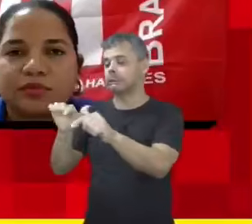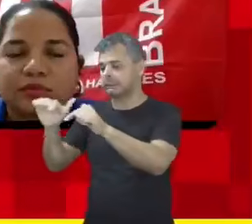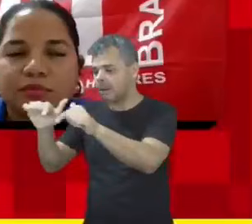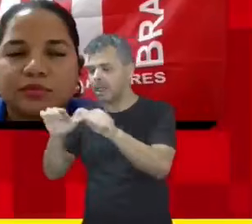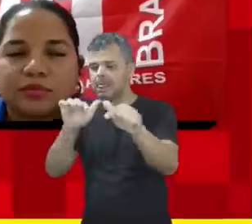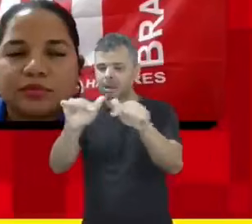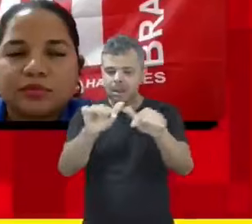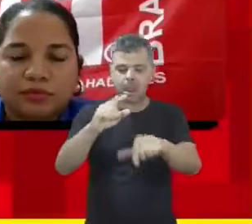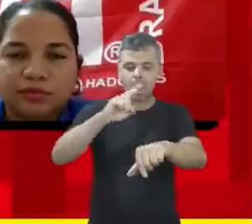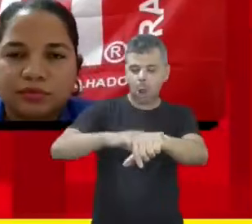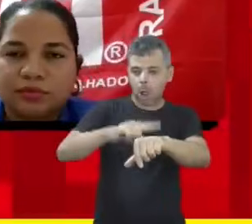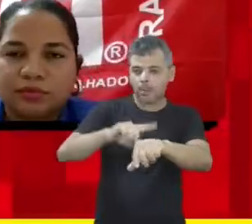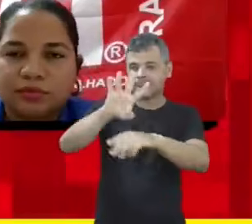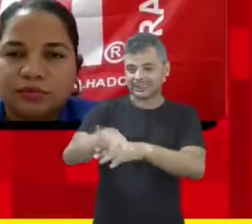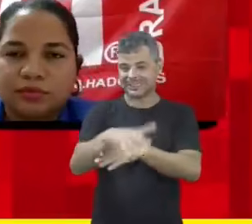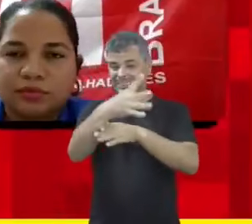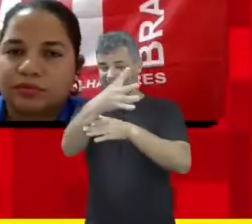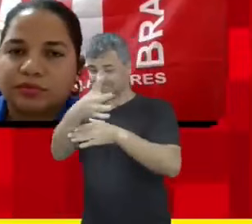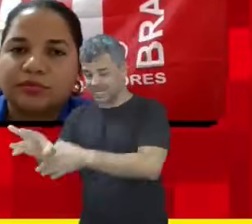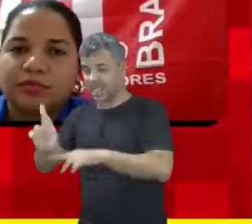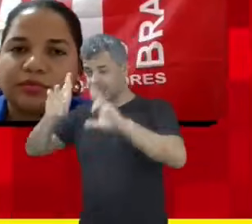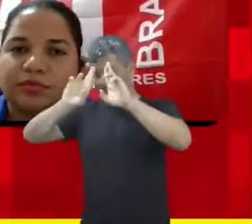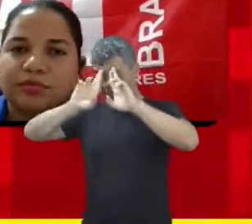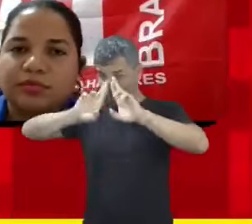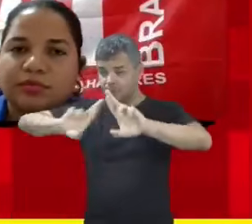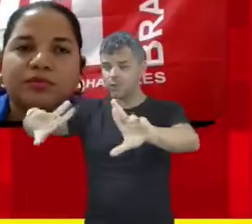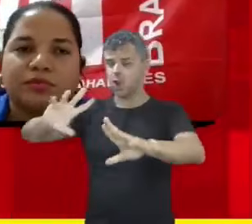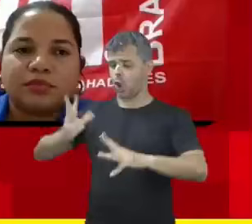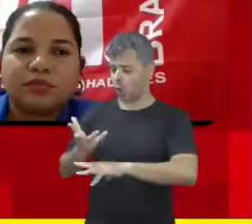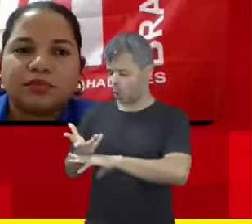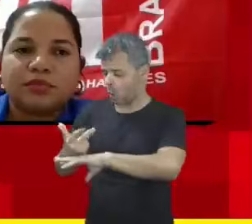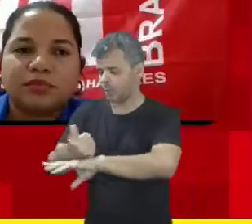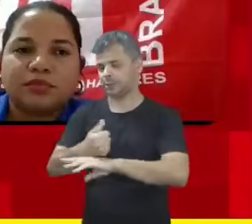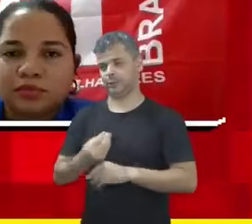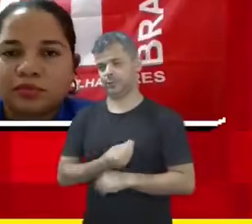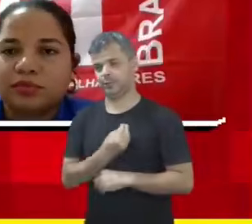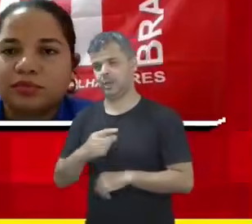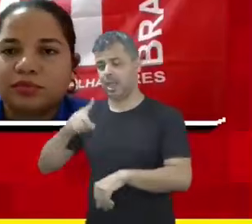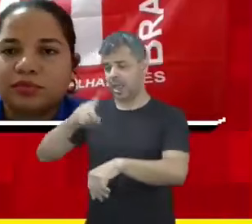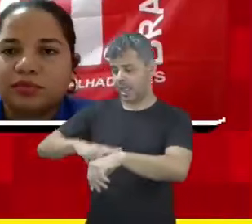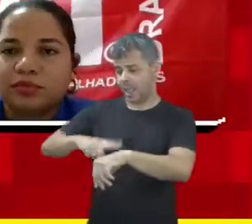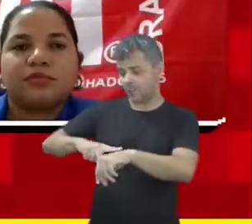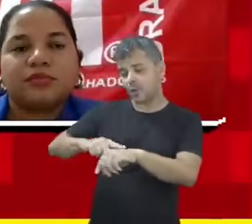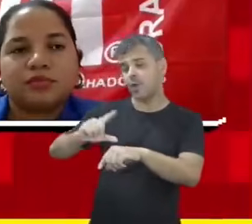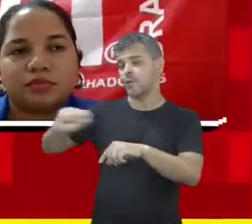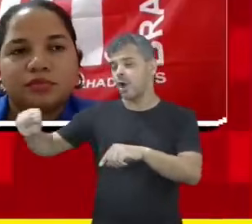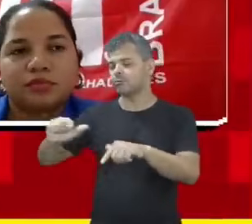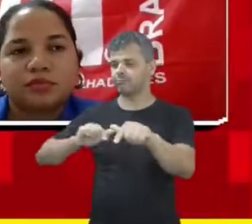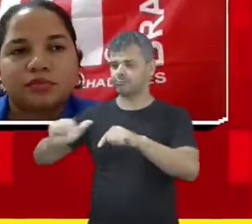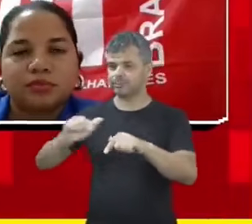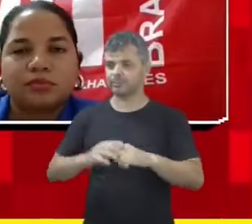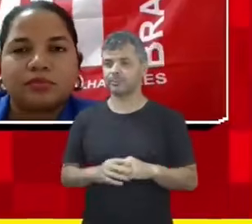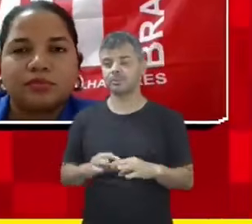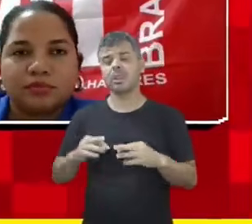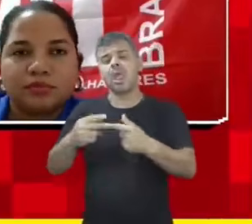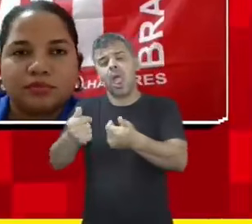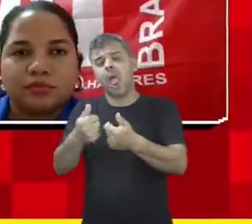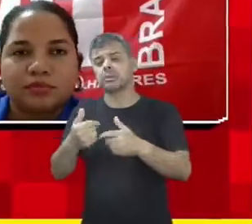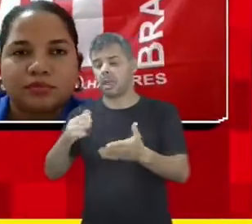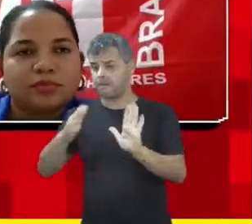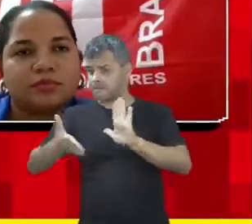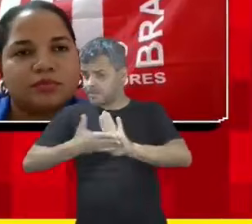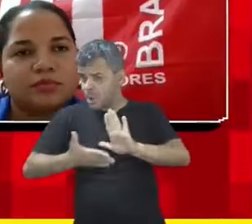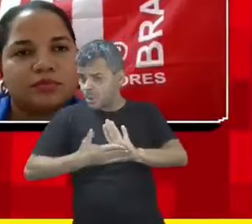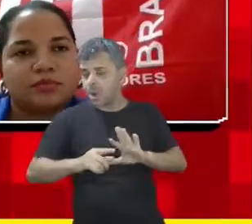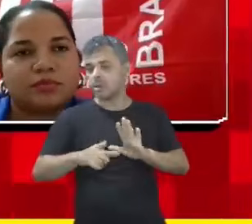do seu horário, da sua escala, respeitando qualidade de vida, tempo fora do trabalho. Essa é a proposta,